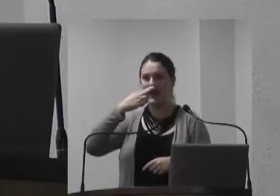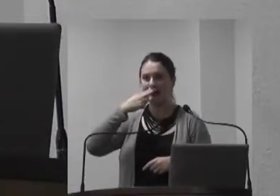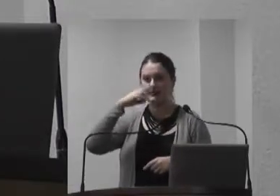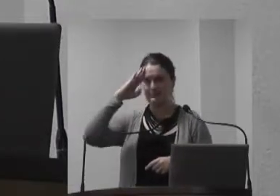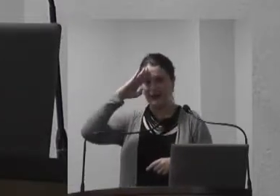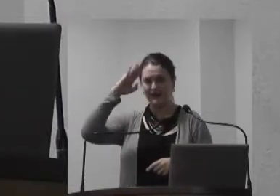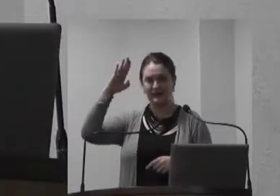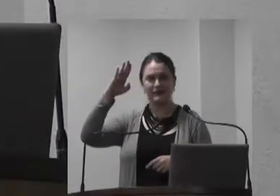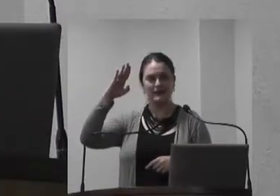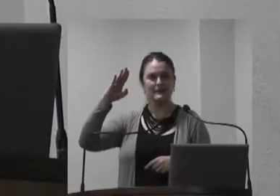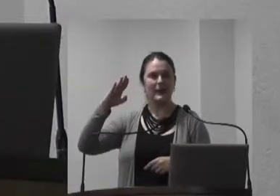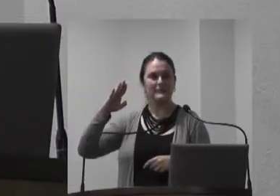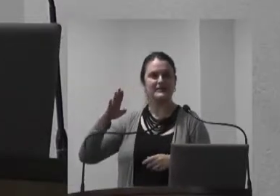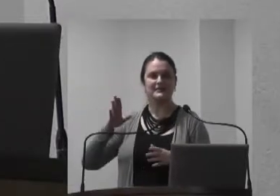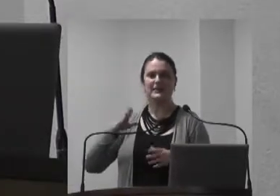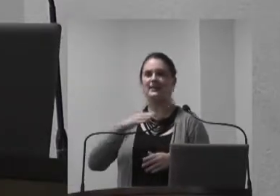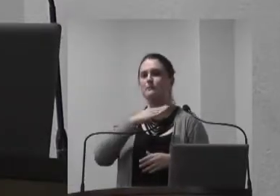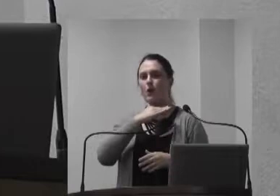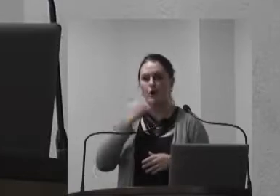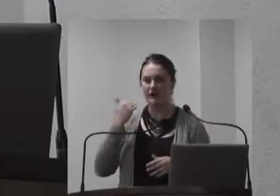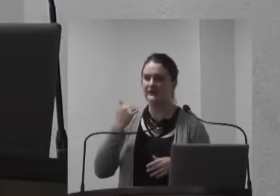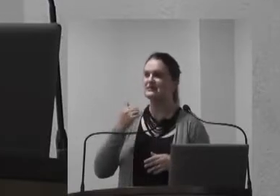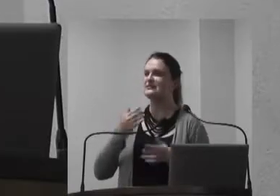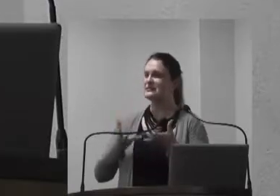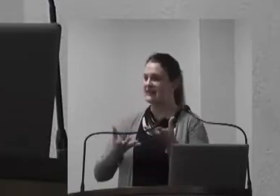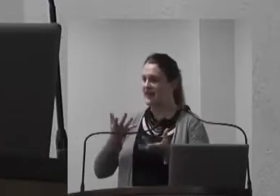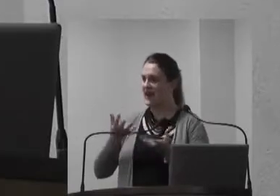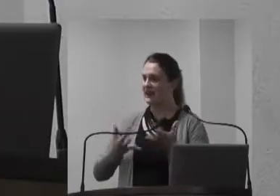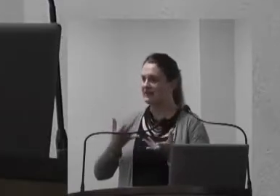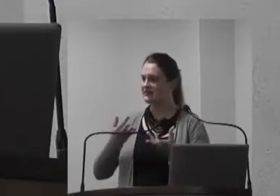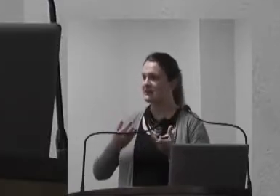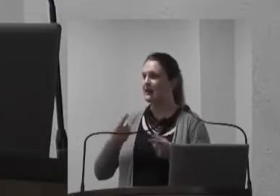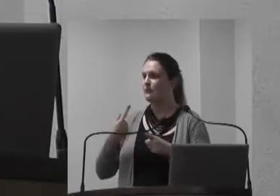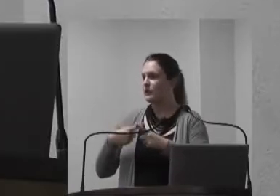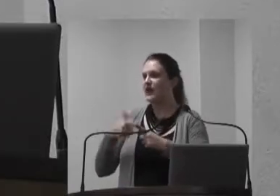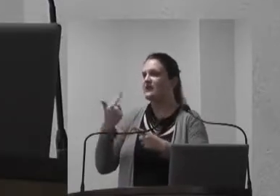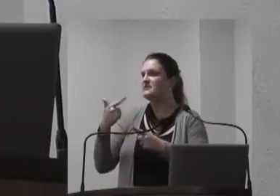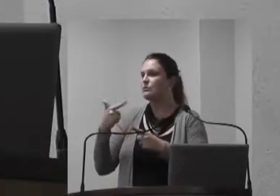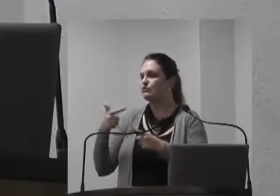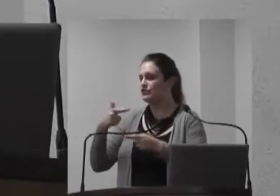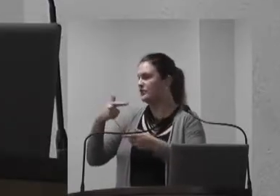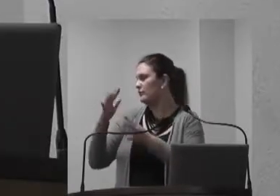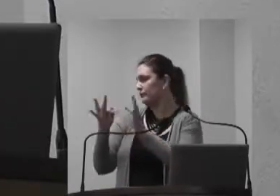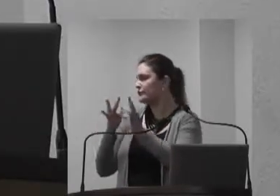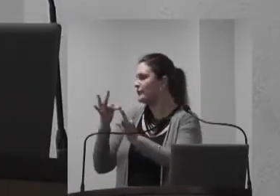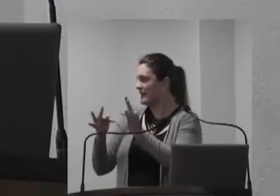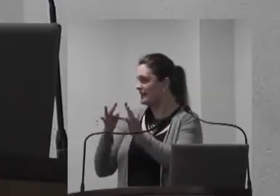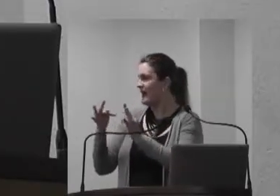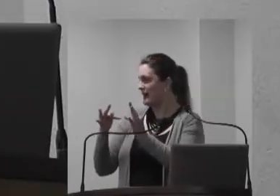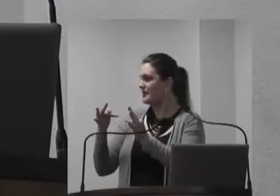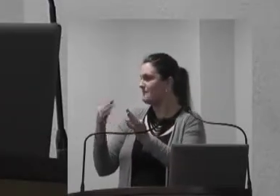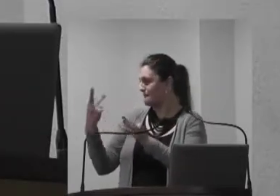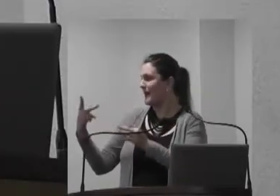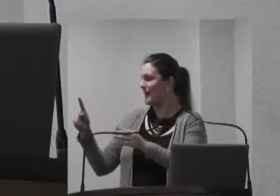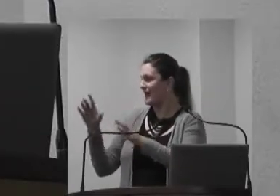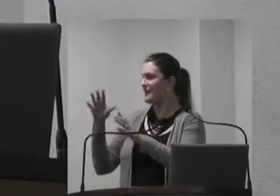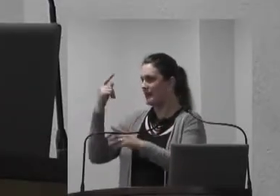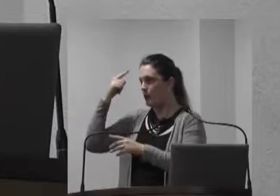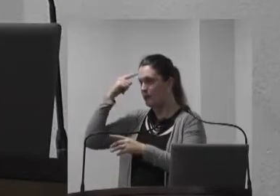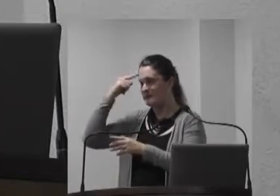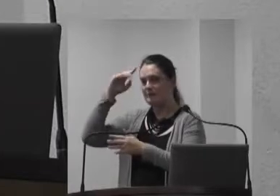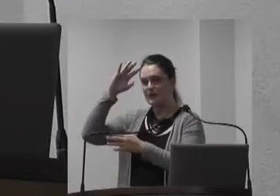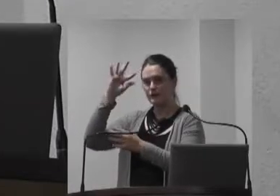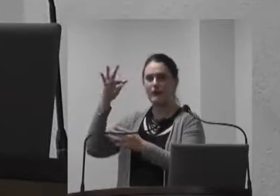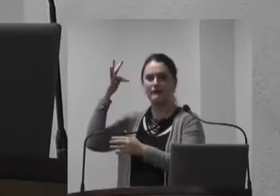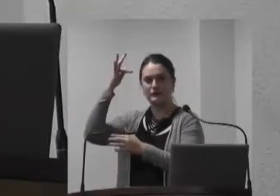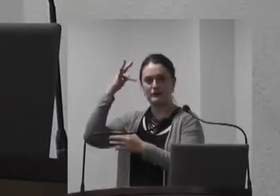eram mandadas para Hitler, né, para serem mortas, incineradas, porque elas não tinham funcionalidade para ele,